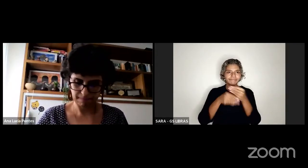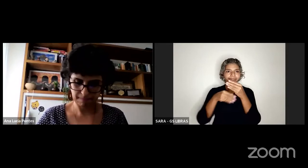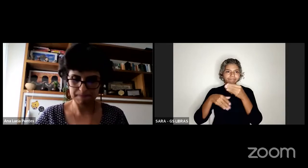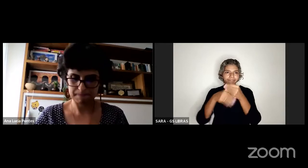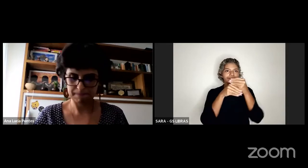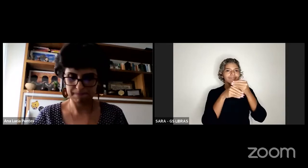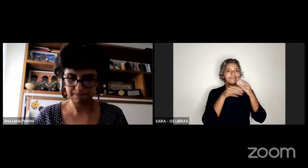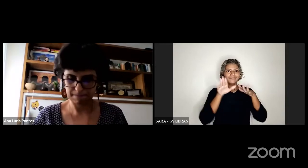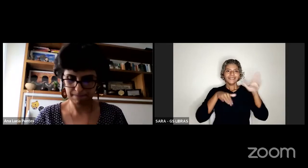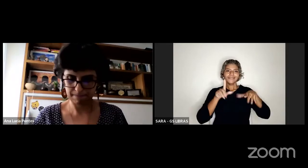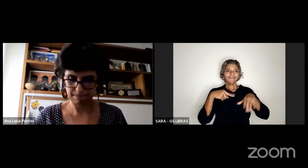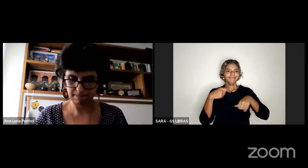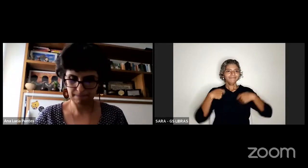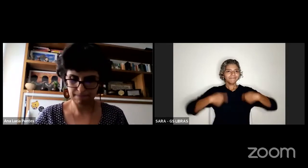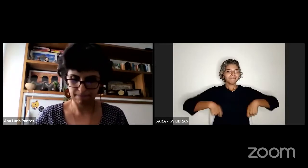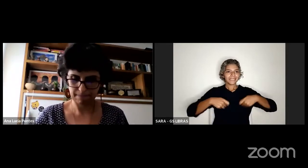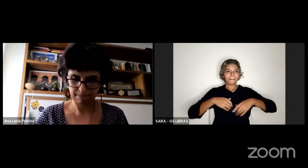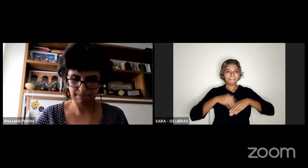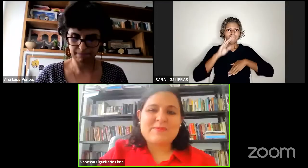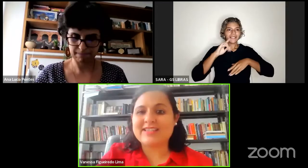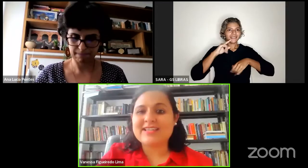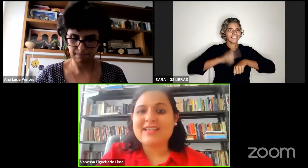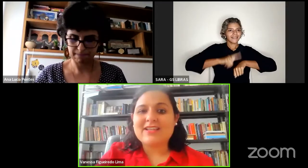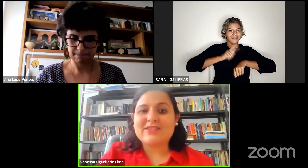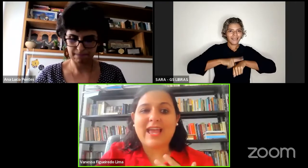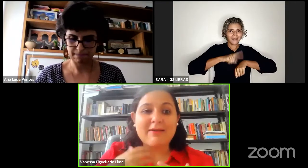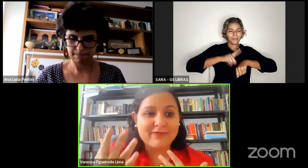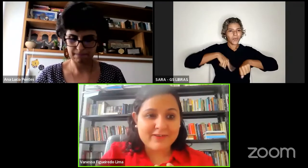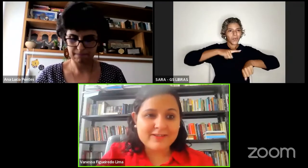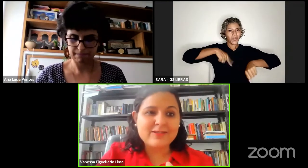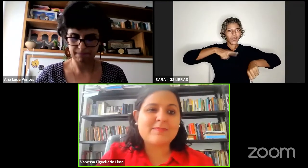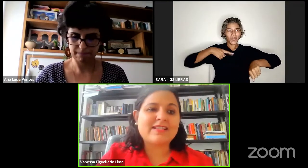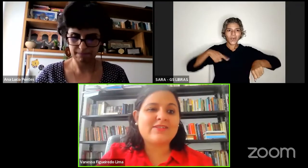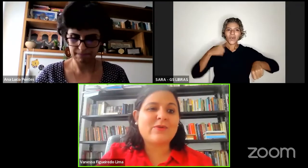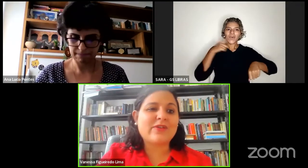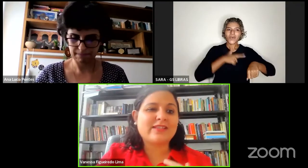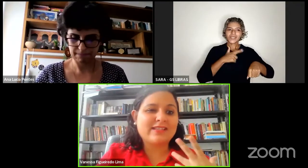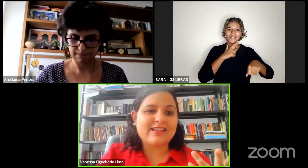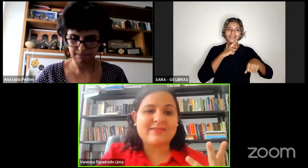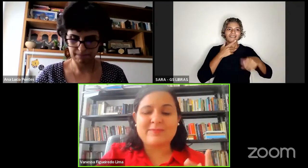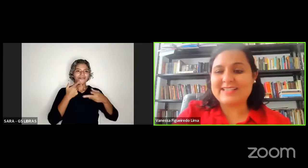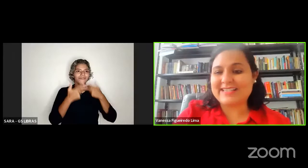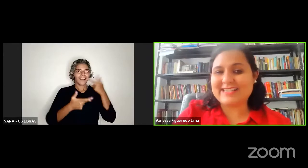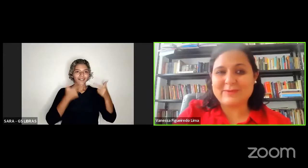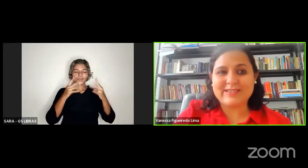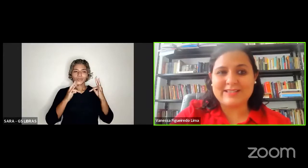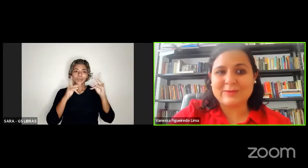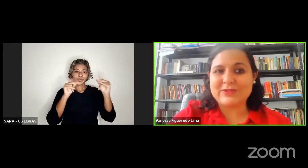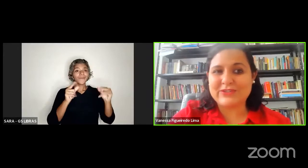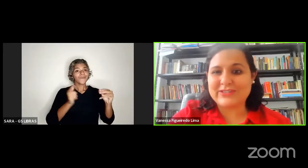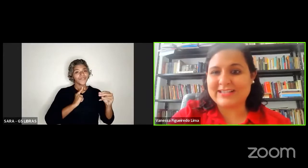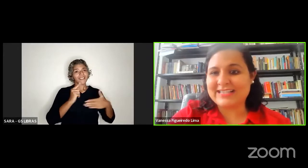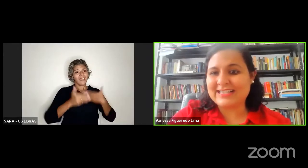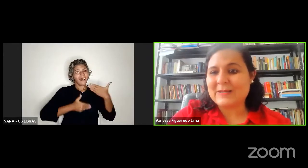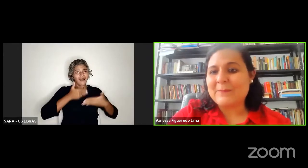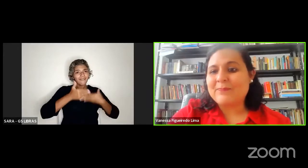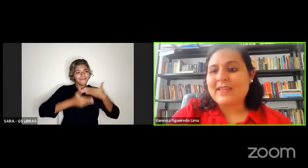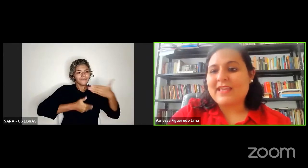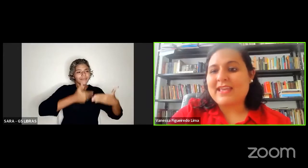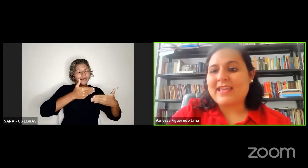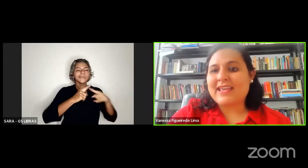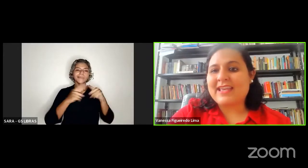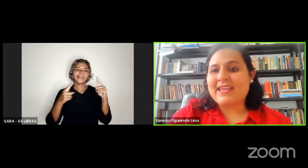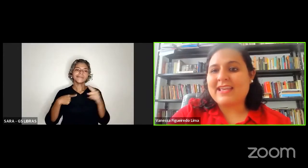de muitos outros debates para dar conta de tantas questões, de avanços, mas de coisas que ainda precisam ser discutidas.